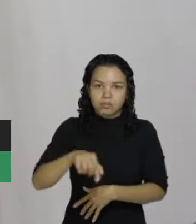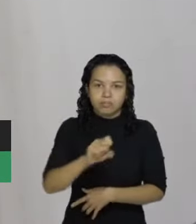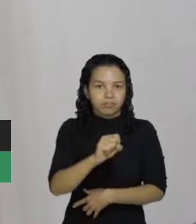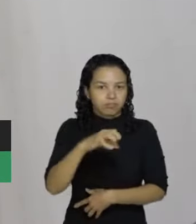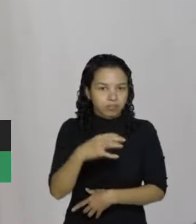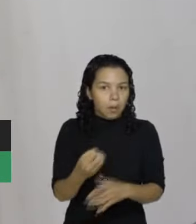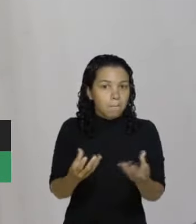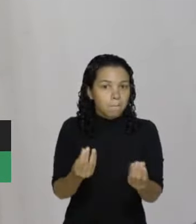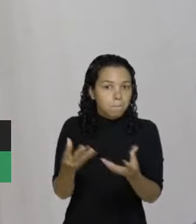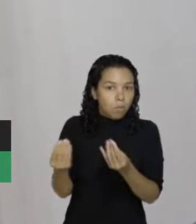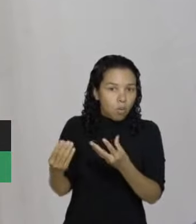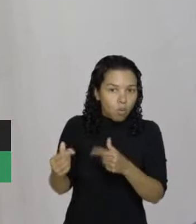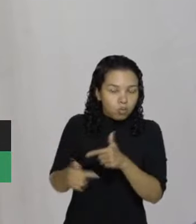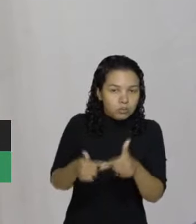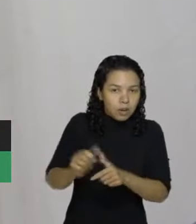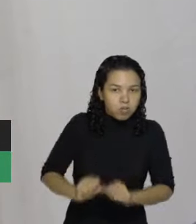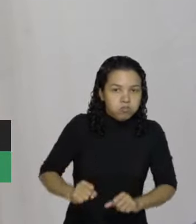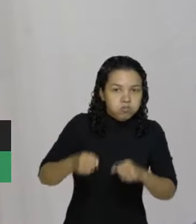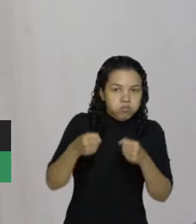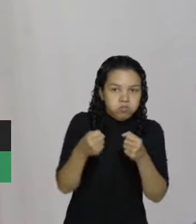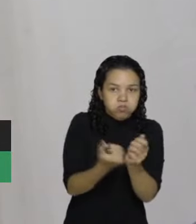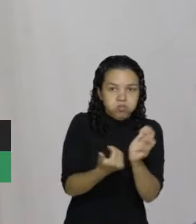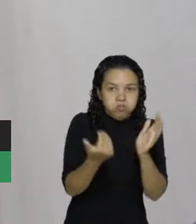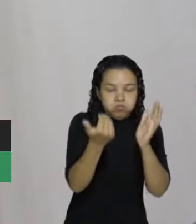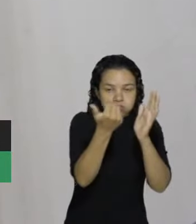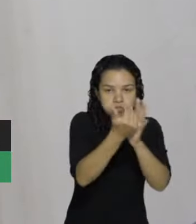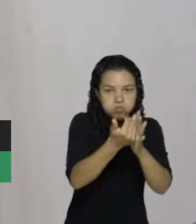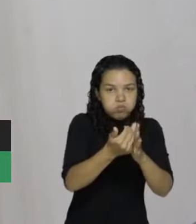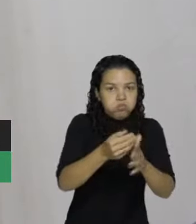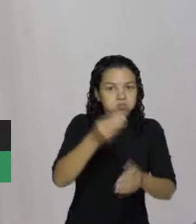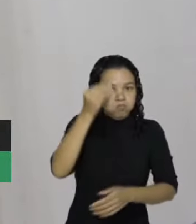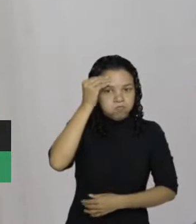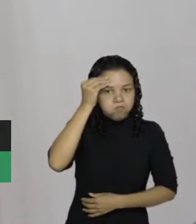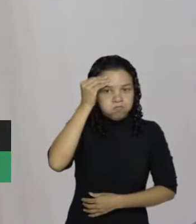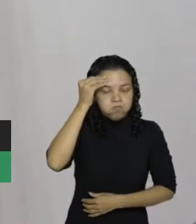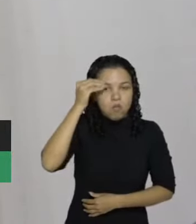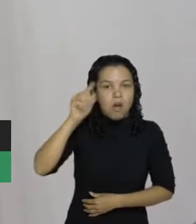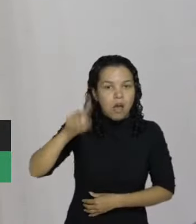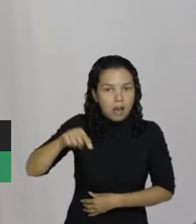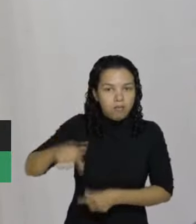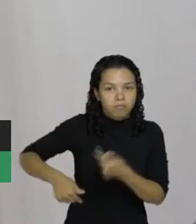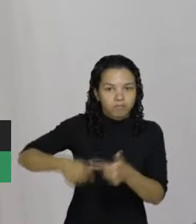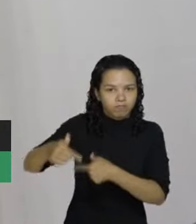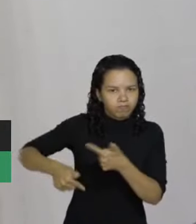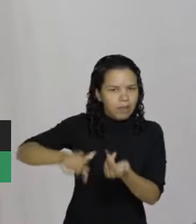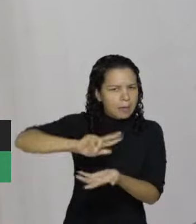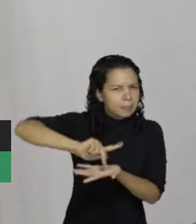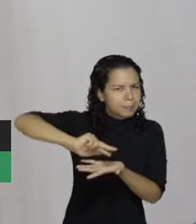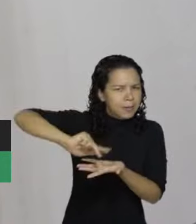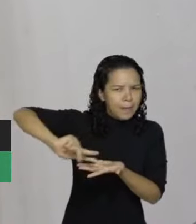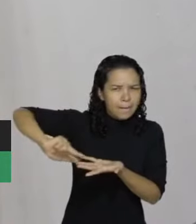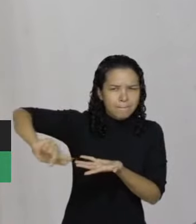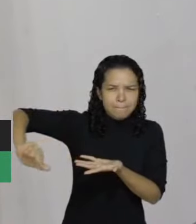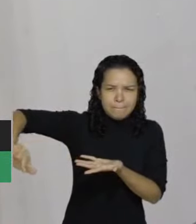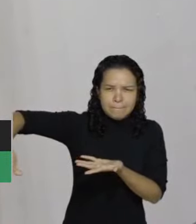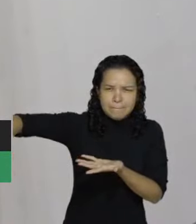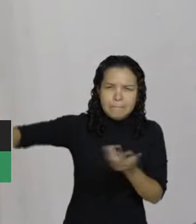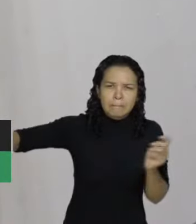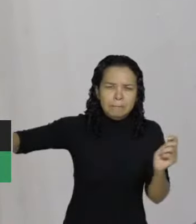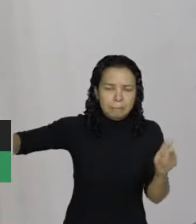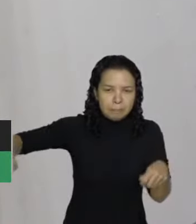agentes. Mas, senhores, grave o que estou falando, é um mercado de infinitas possibilidades, trazendo